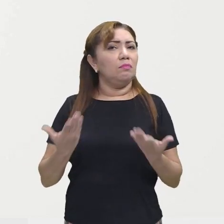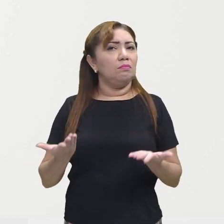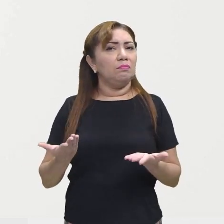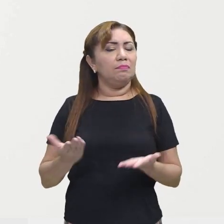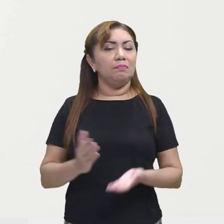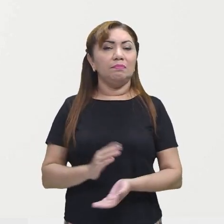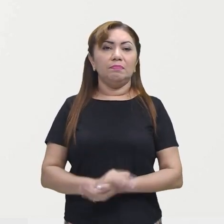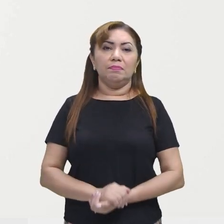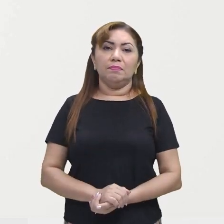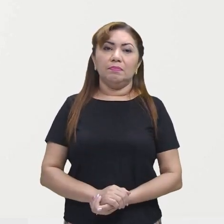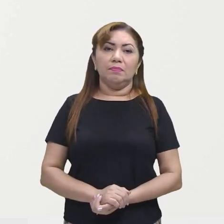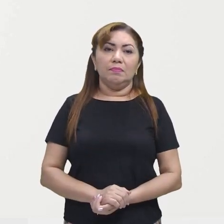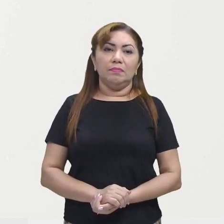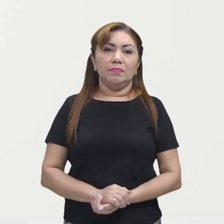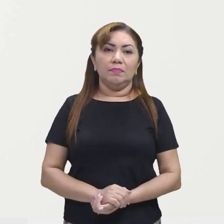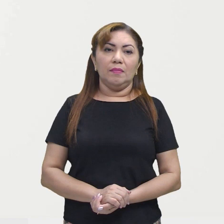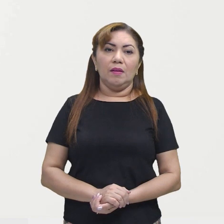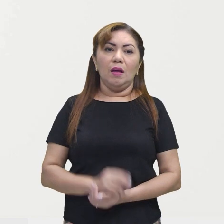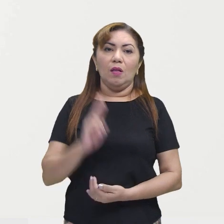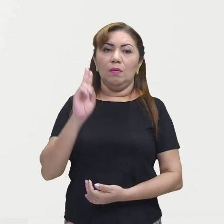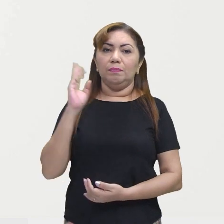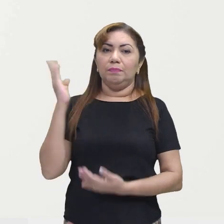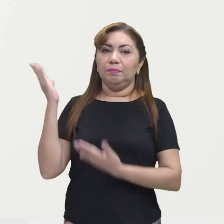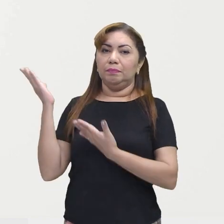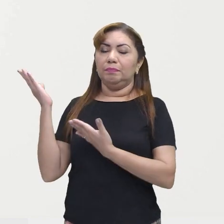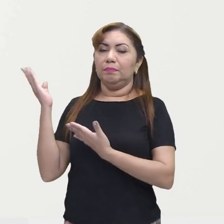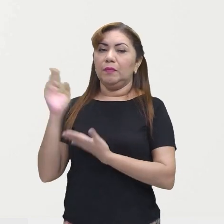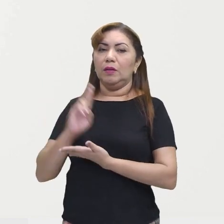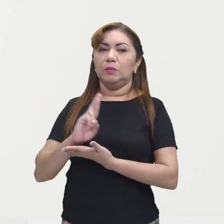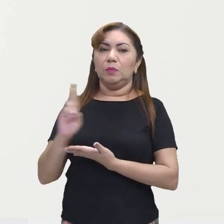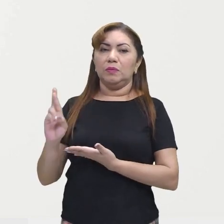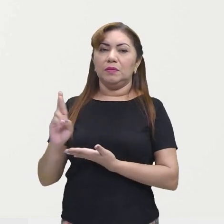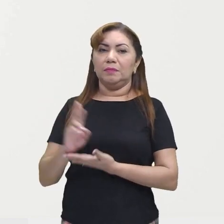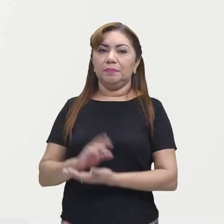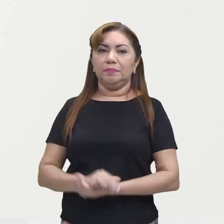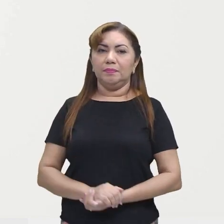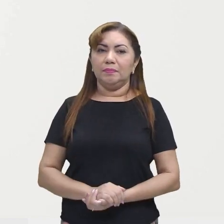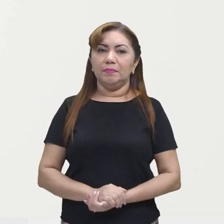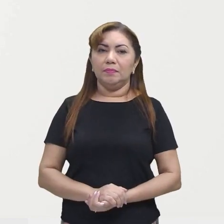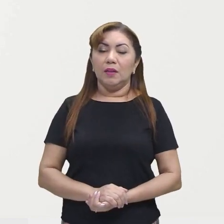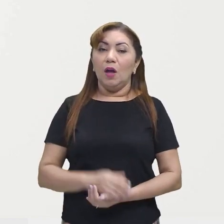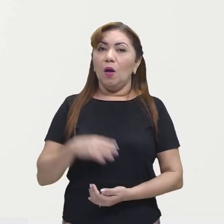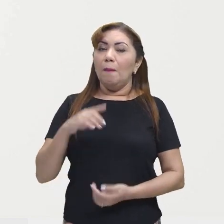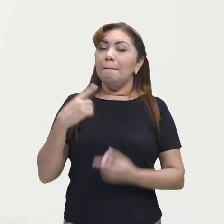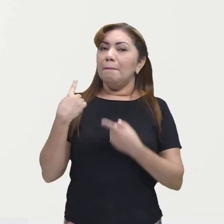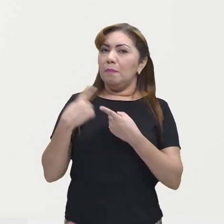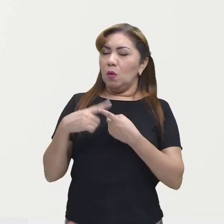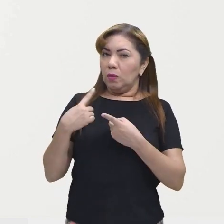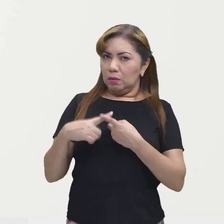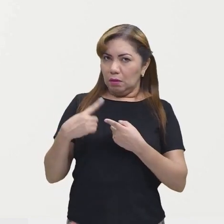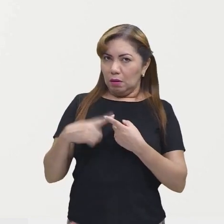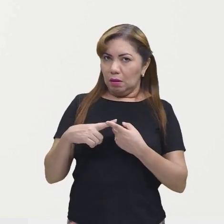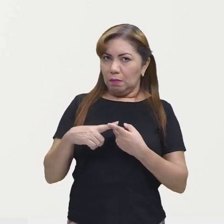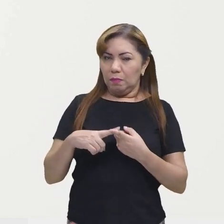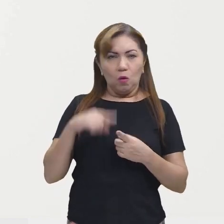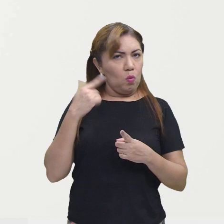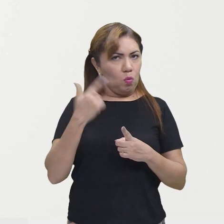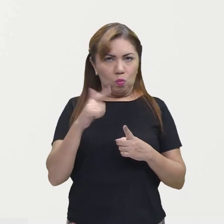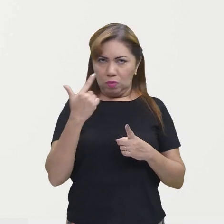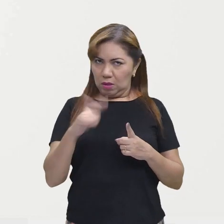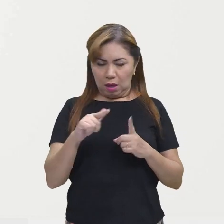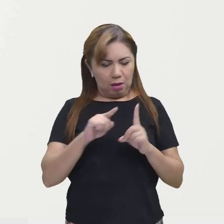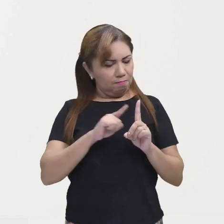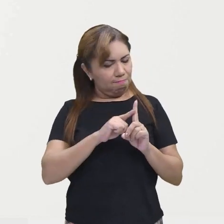e agora nós vamos ver como ocorre. Quando a fecundação não ocorre, então, quando